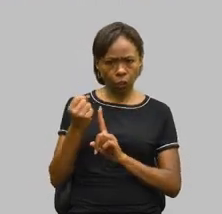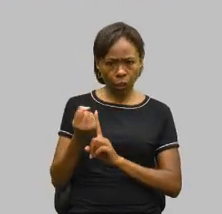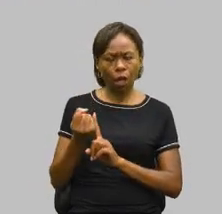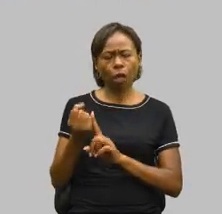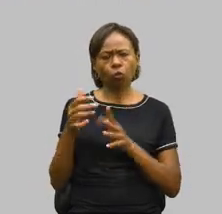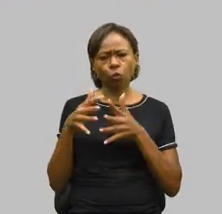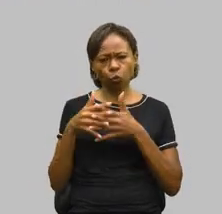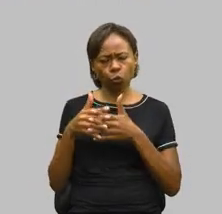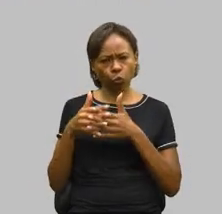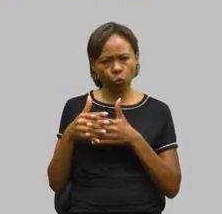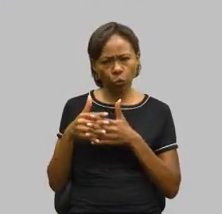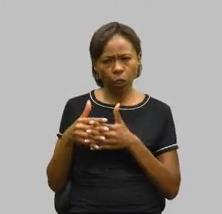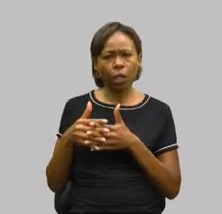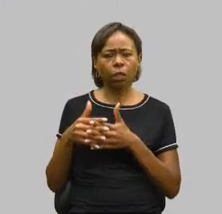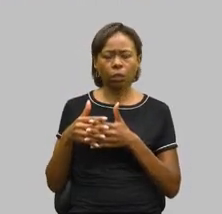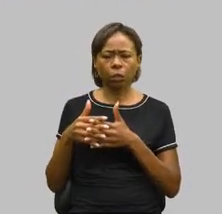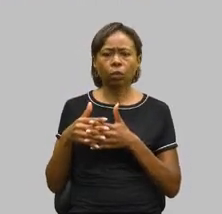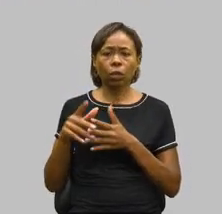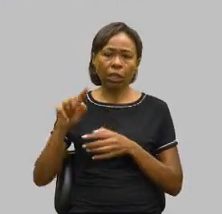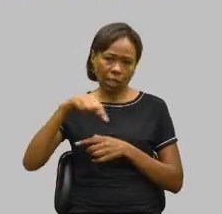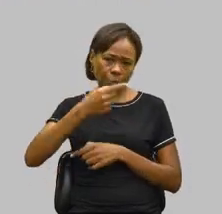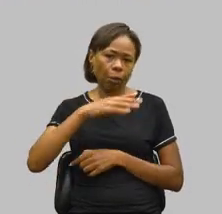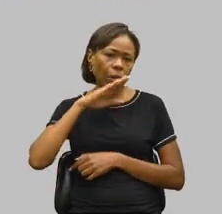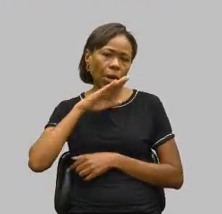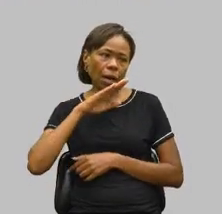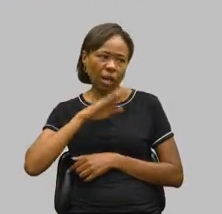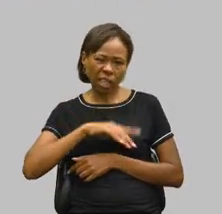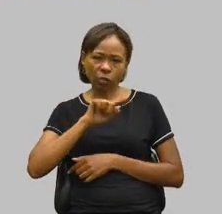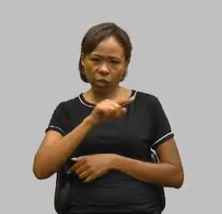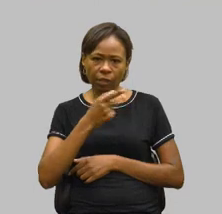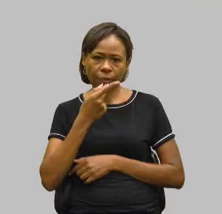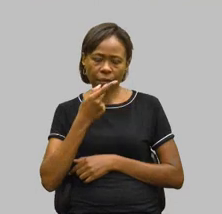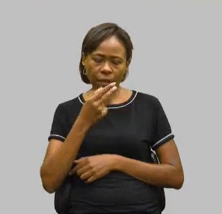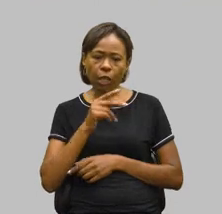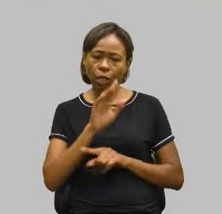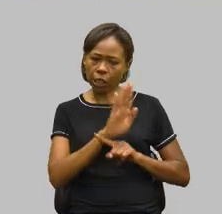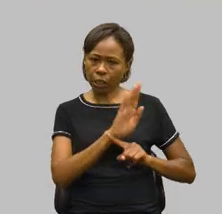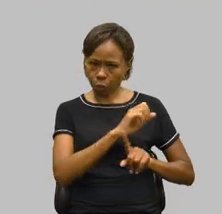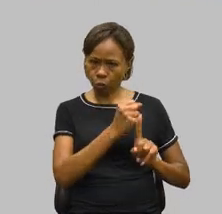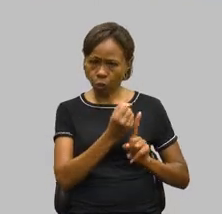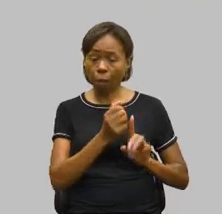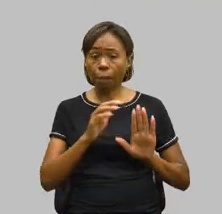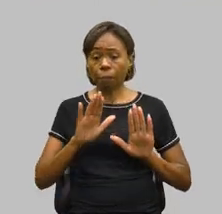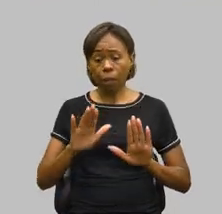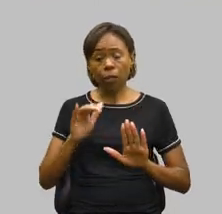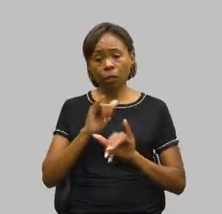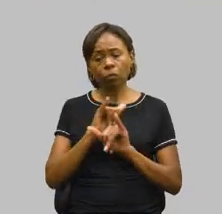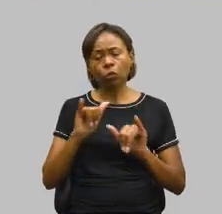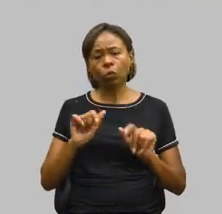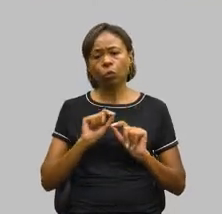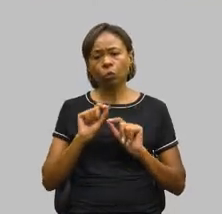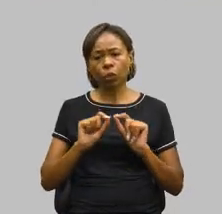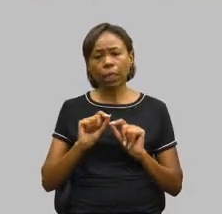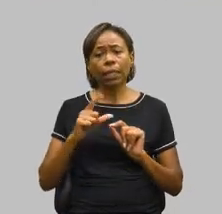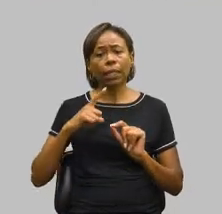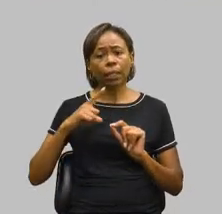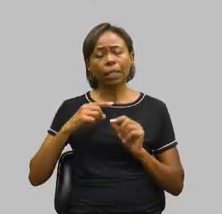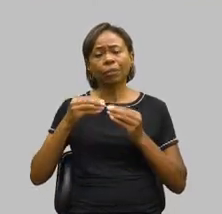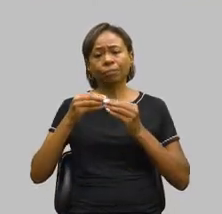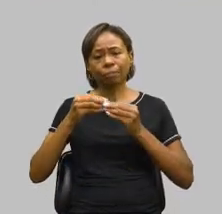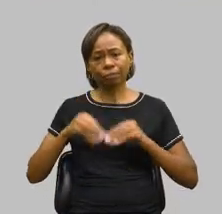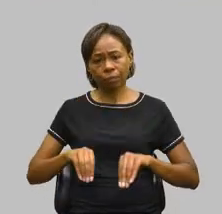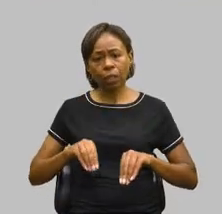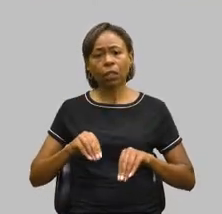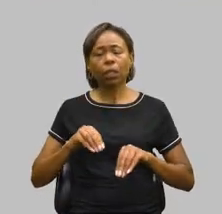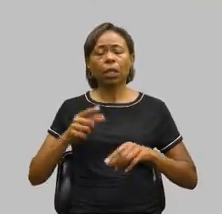tarde a senhora vai repercutir um pouco mais sobre a subsecretaria de assistência social mas eu queria dizer aqui porque tem impacto na política